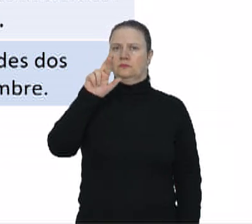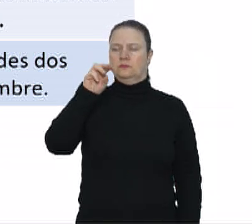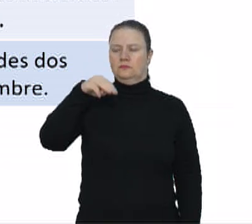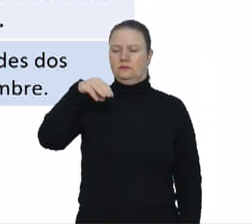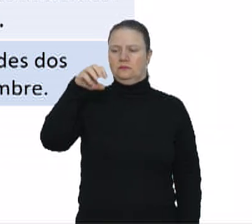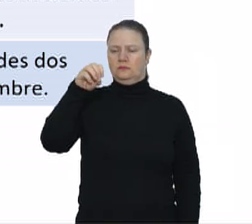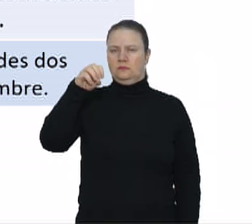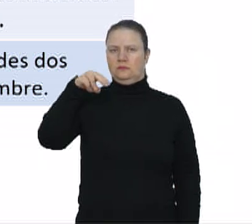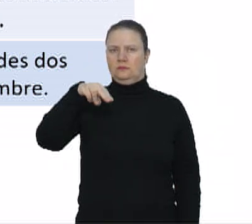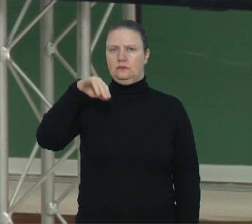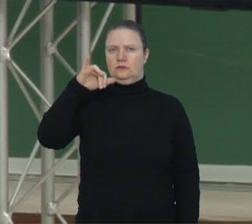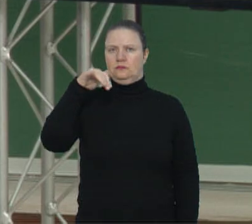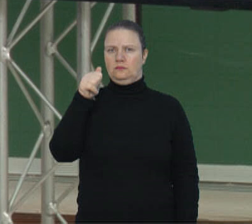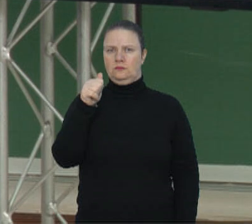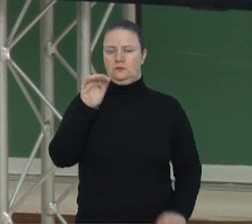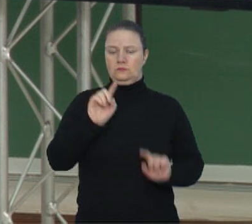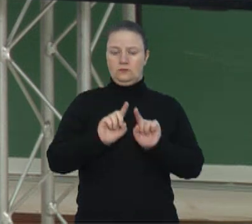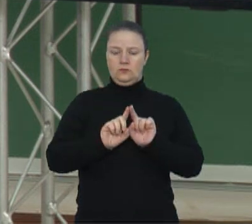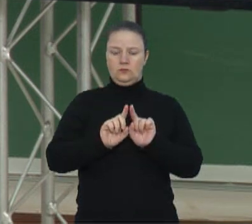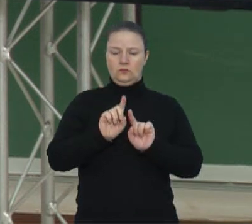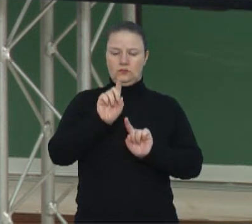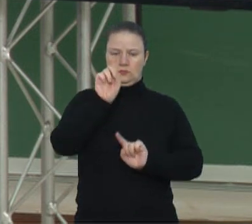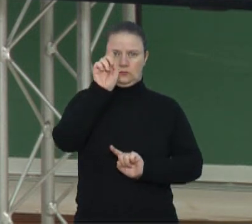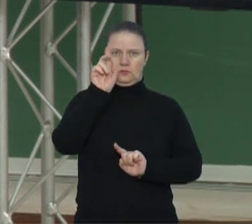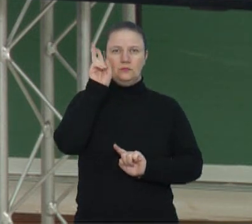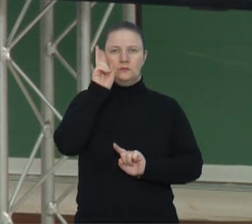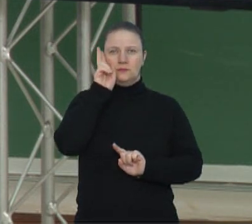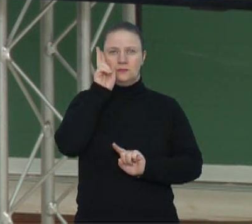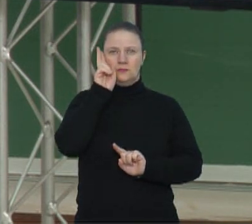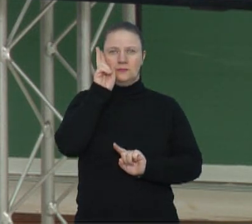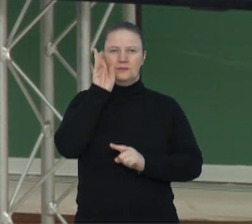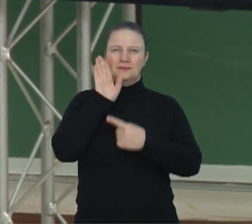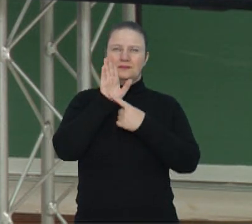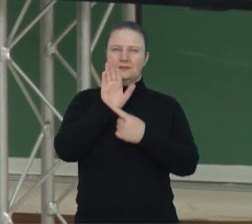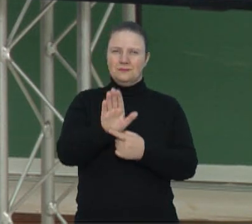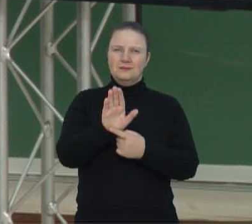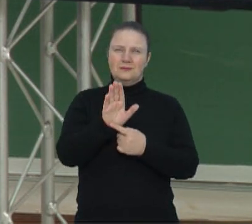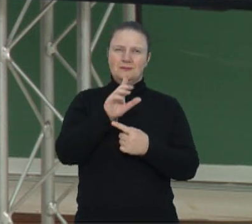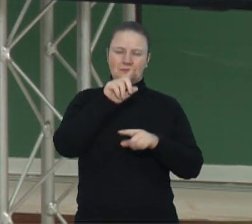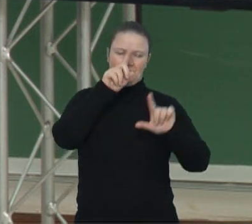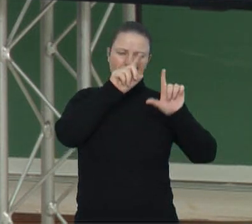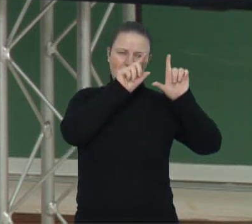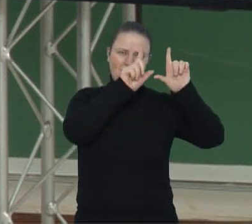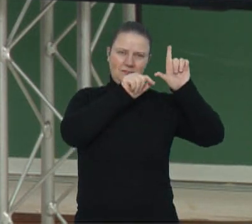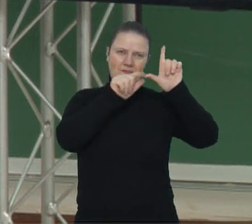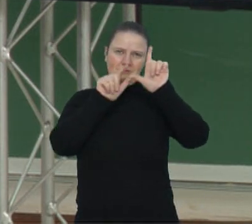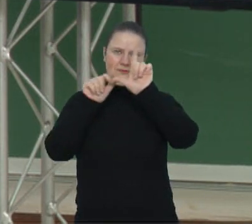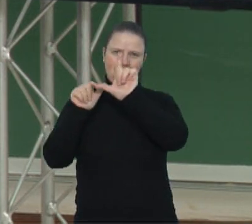né? Quando eu trabalhei em aula, eu mostrei na partitura, nas notações musicais.